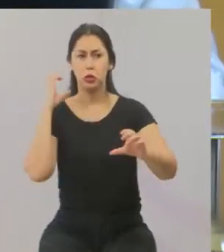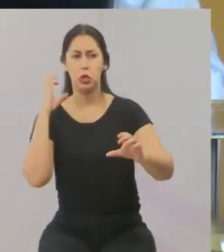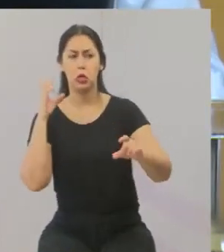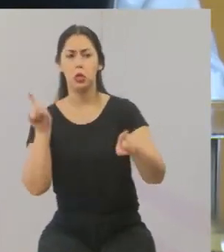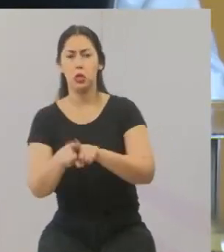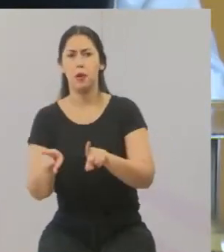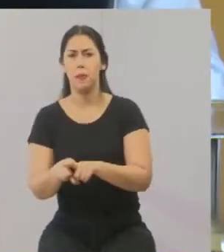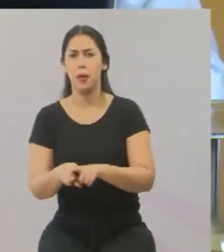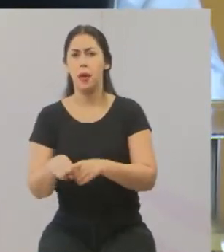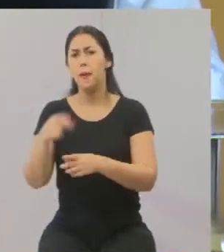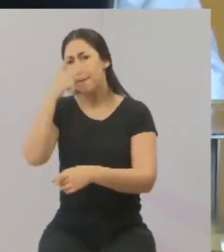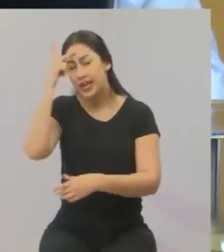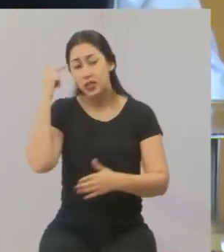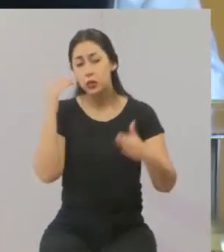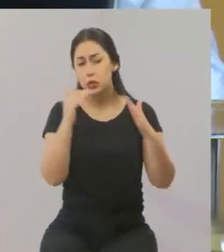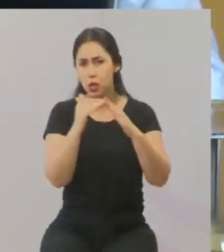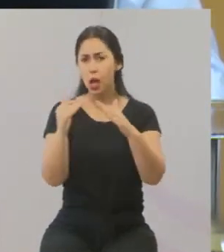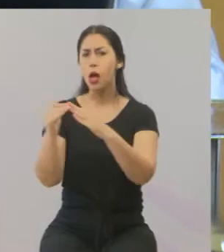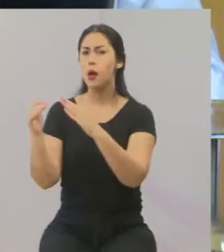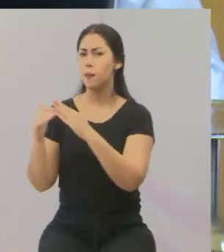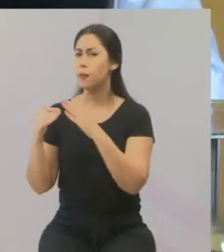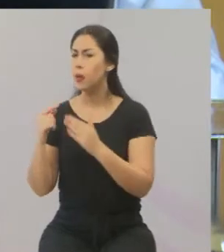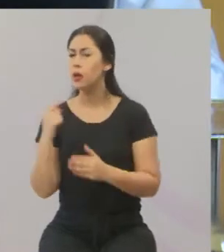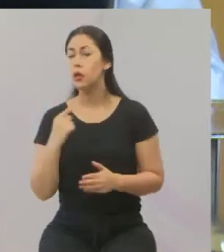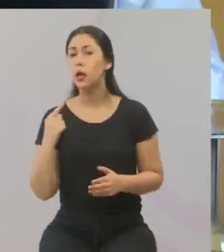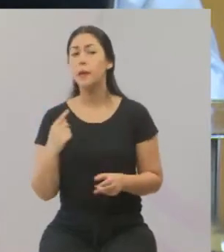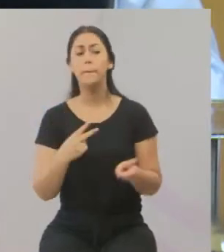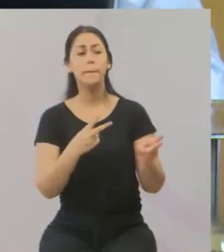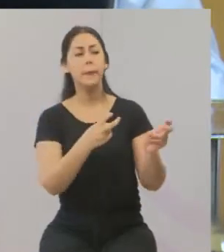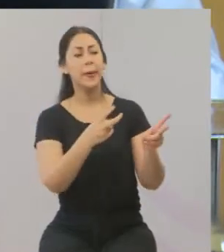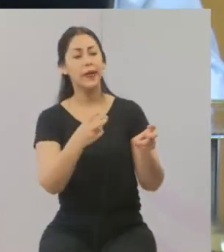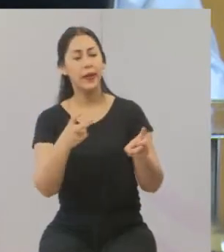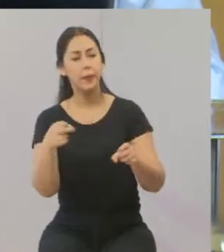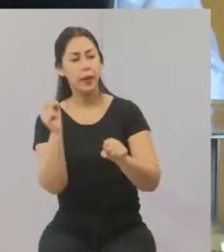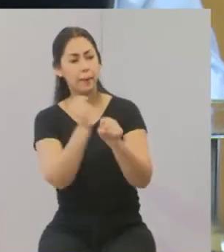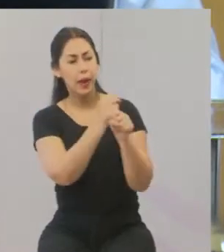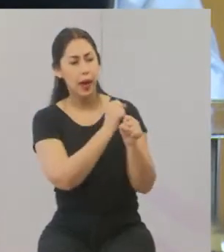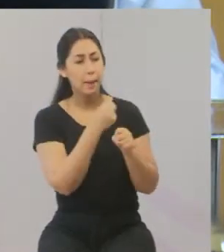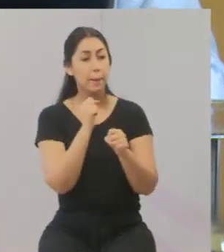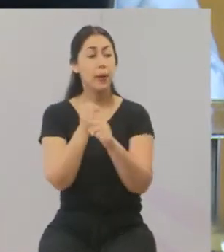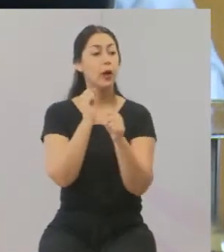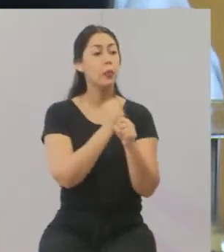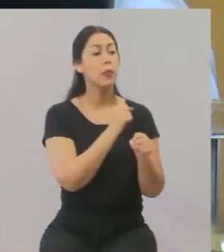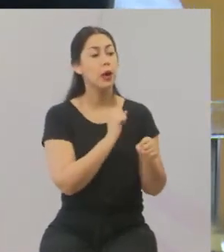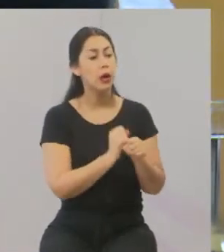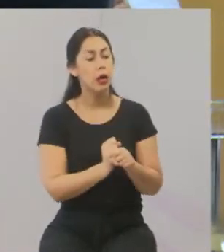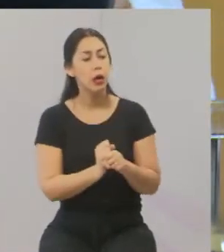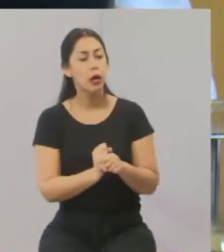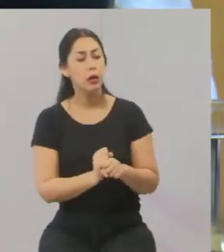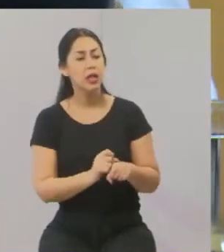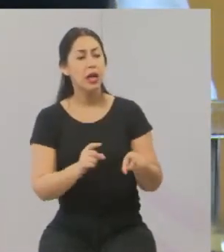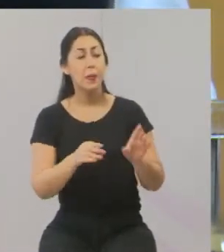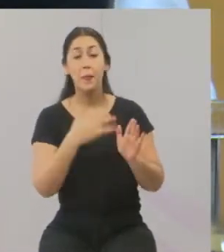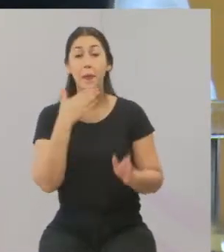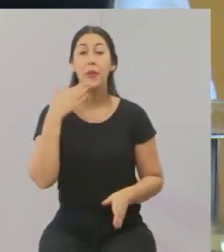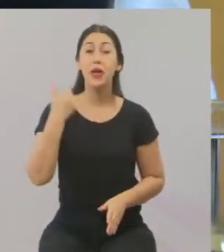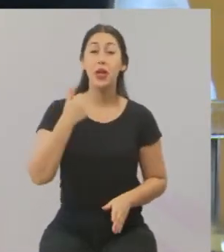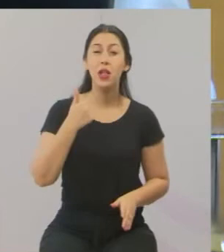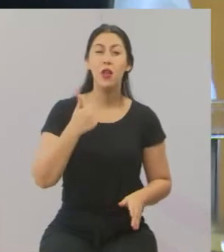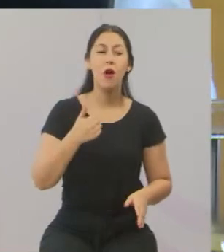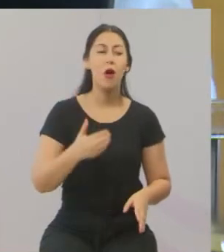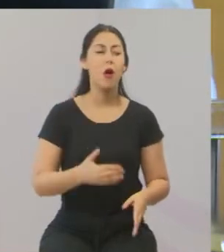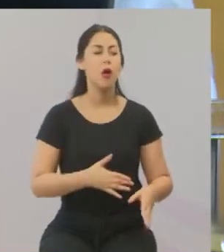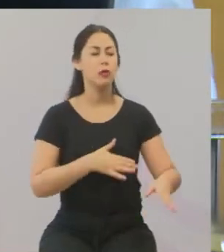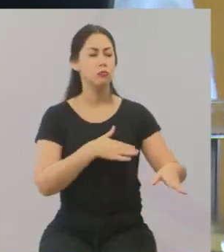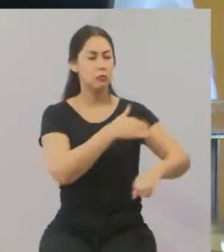mais de 60 anos, observamos as benfeitorias realizadas no que tange à infraestrutura, drenagem, acessibilidade